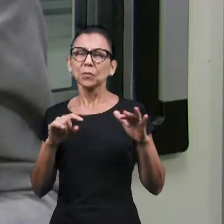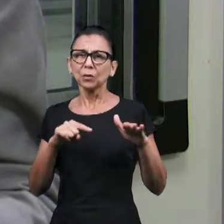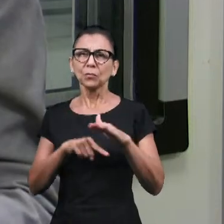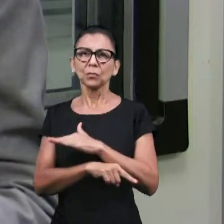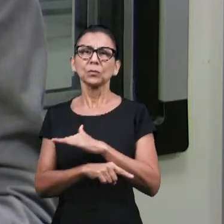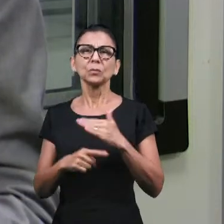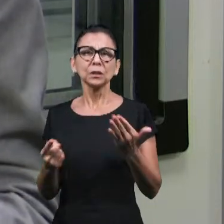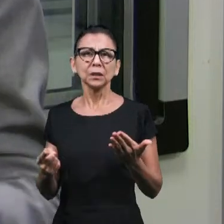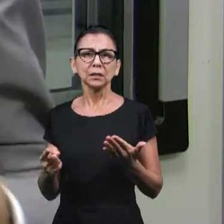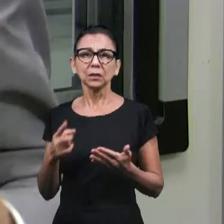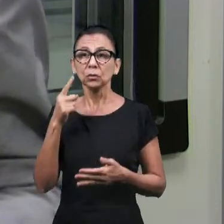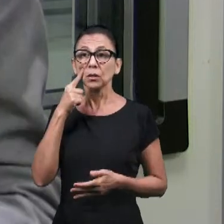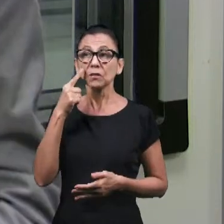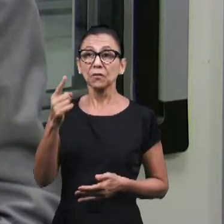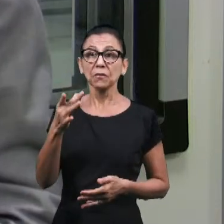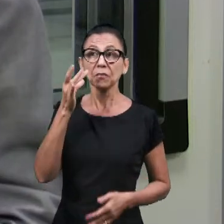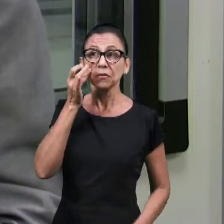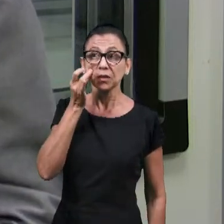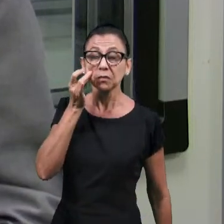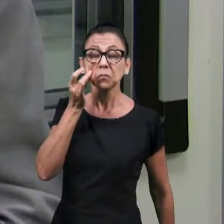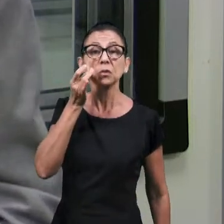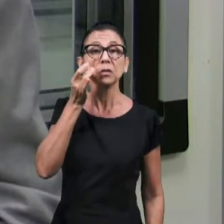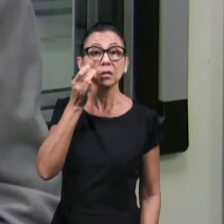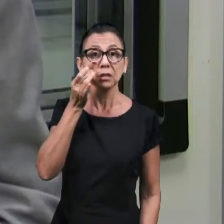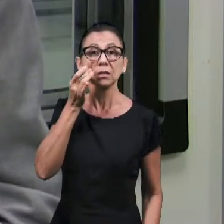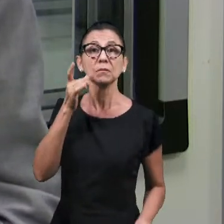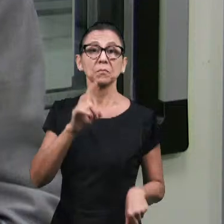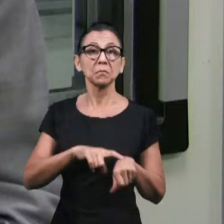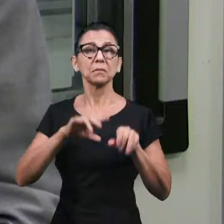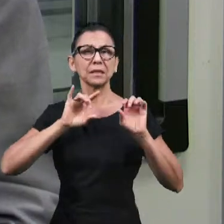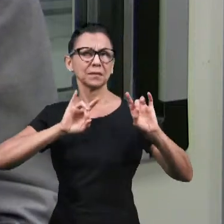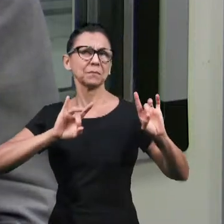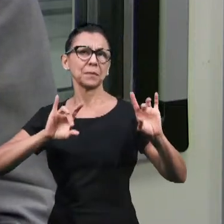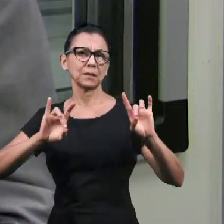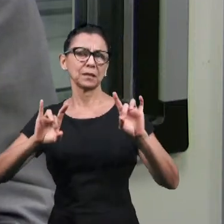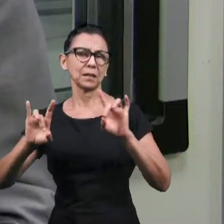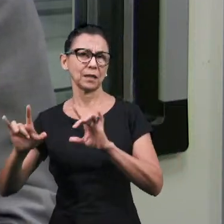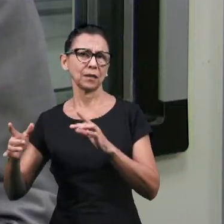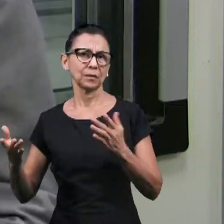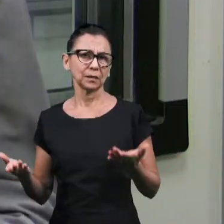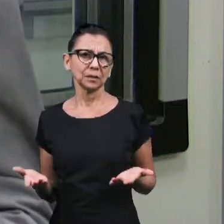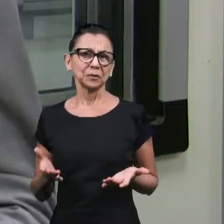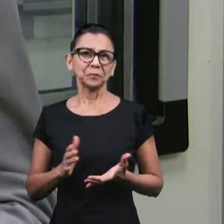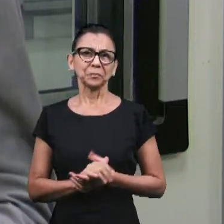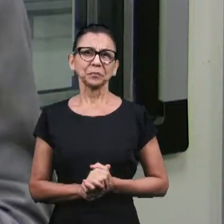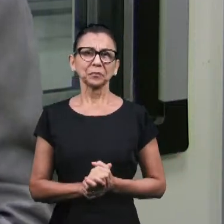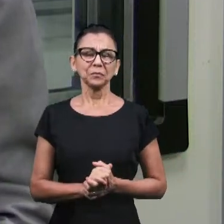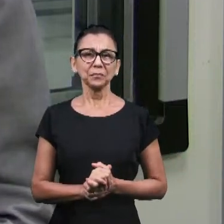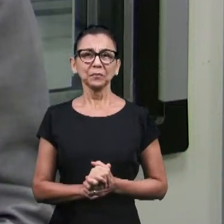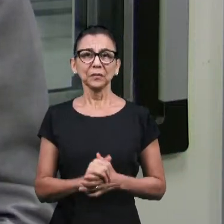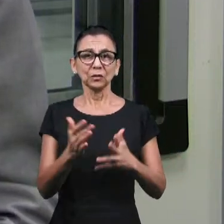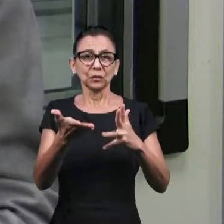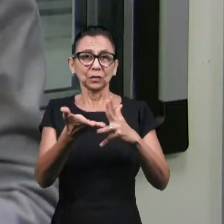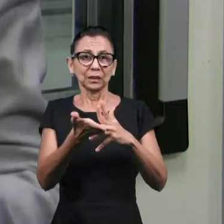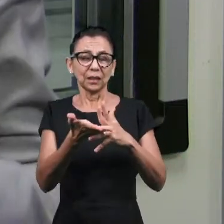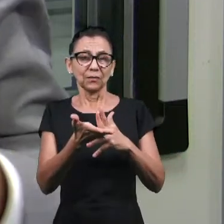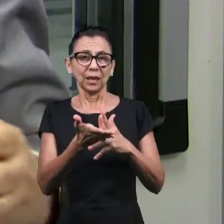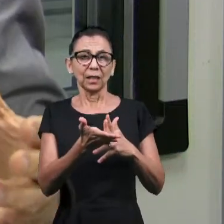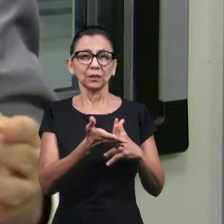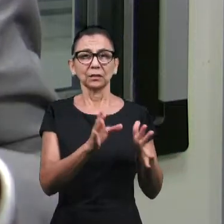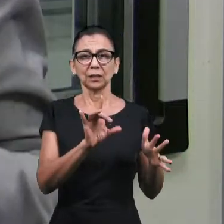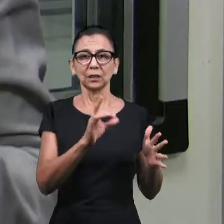não é vivemos nós podemos contemplar aquele momento tão especial e os jovens a depois nos intervalos também né